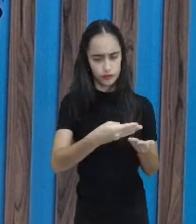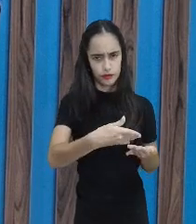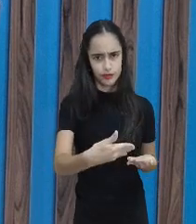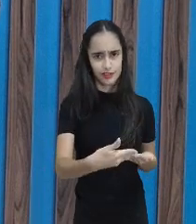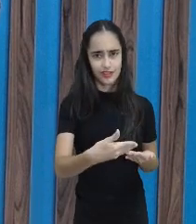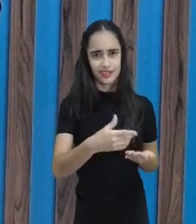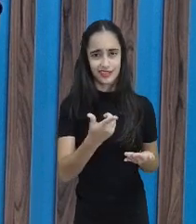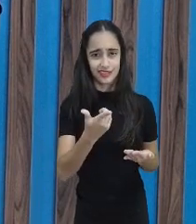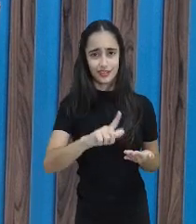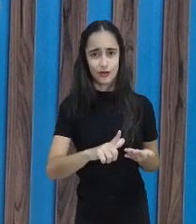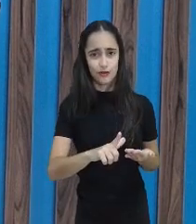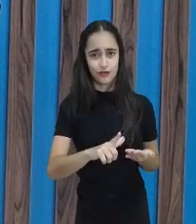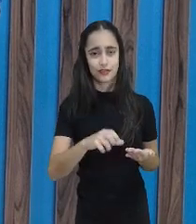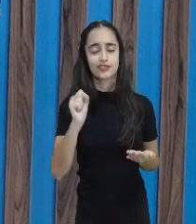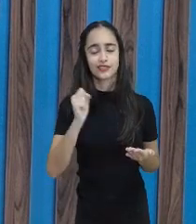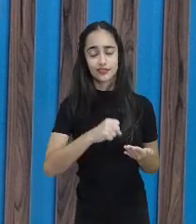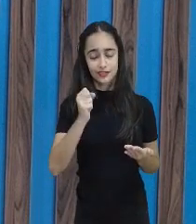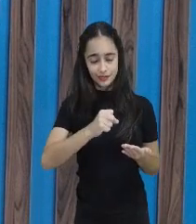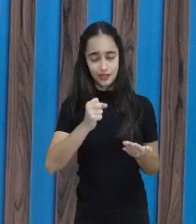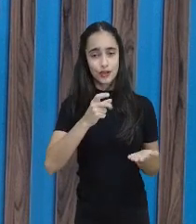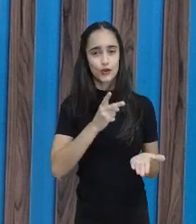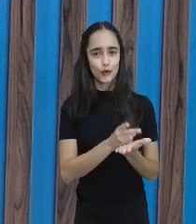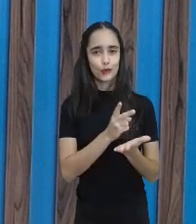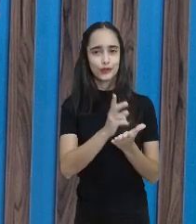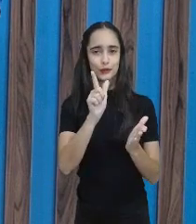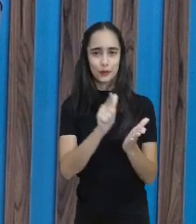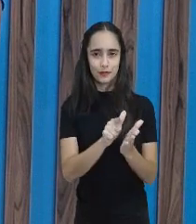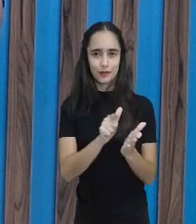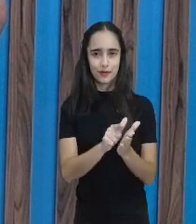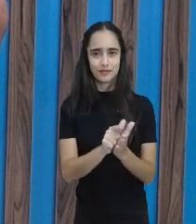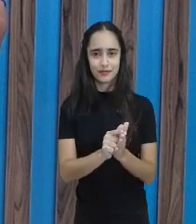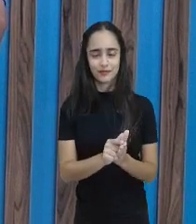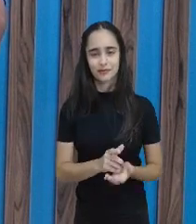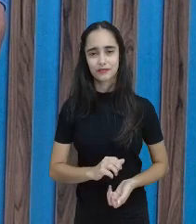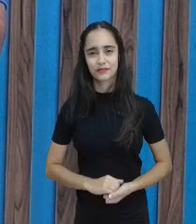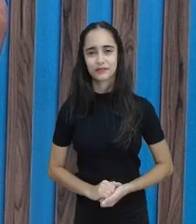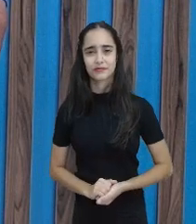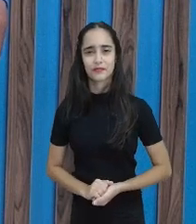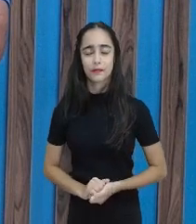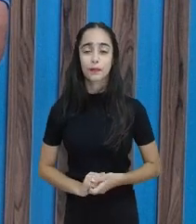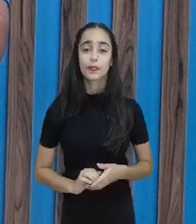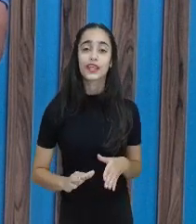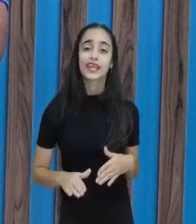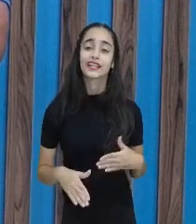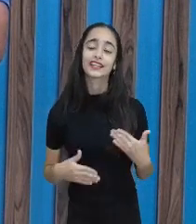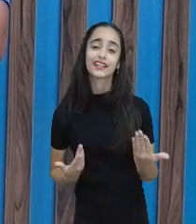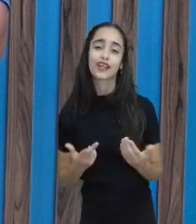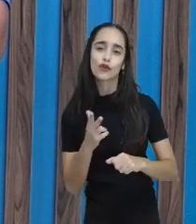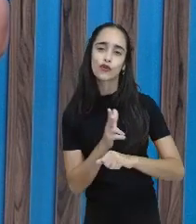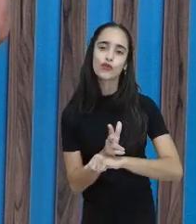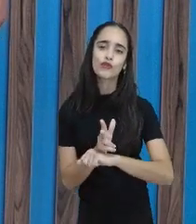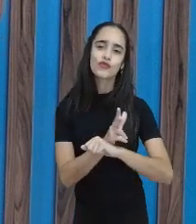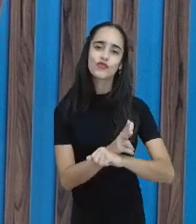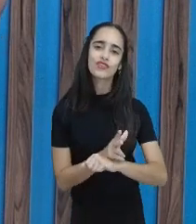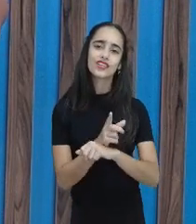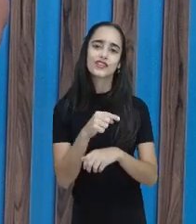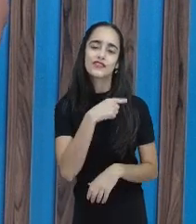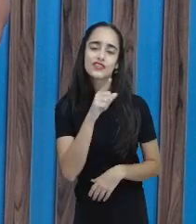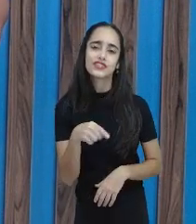sendo aí o papelzinho naquela mesma consistência. Então, no seu vídeo, você vai me mostrar aí